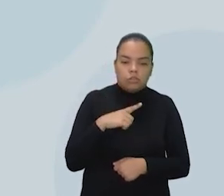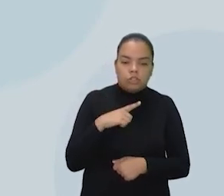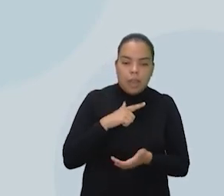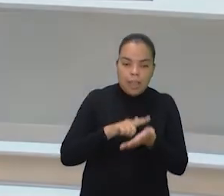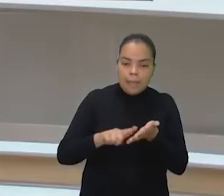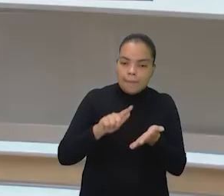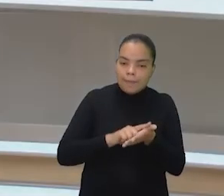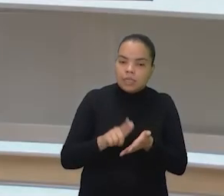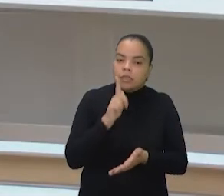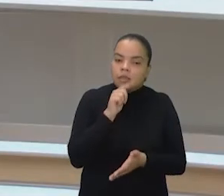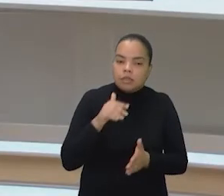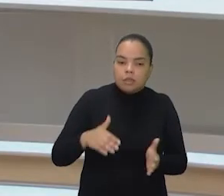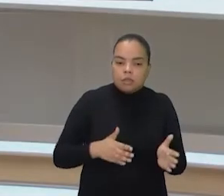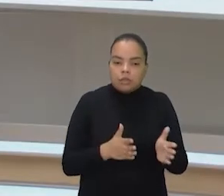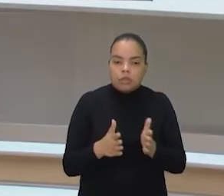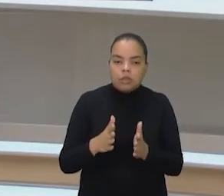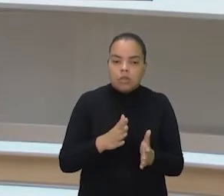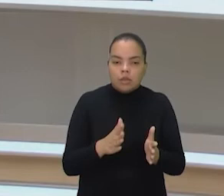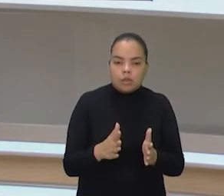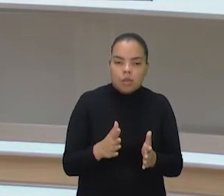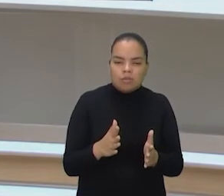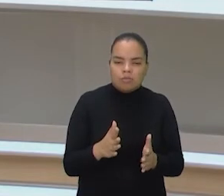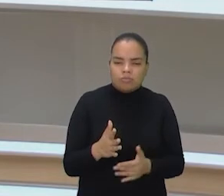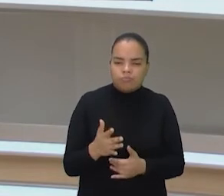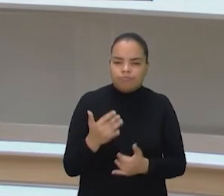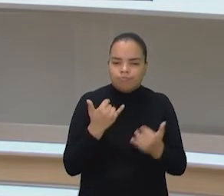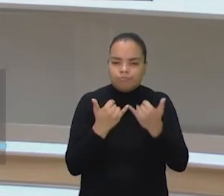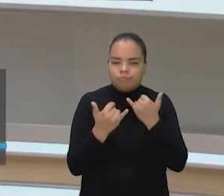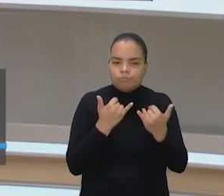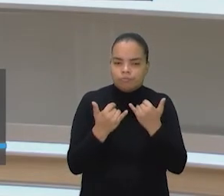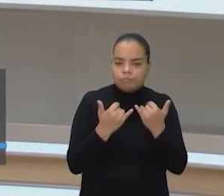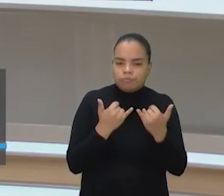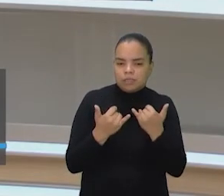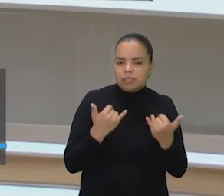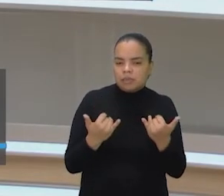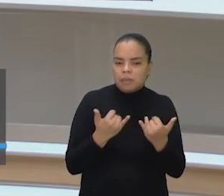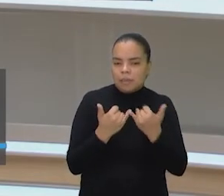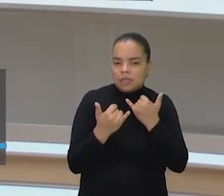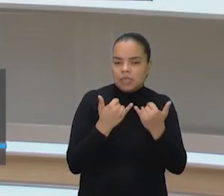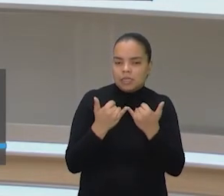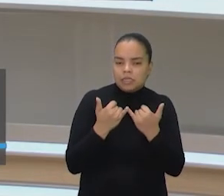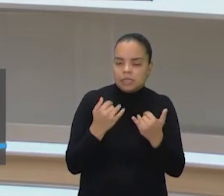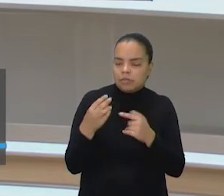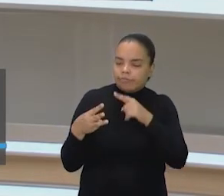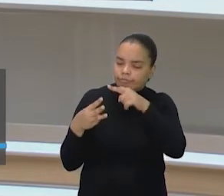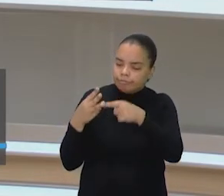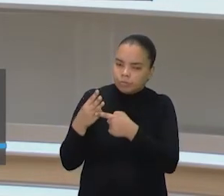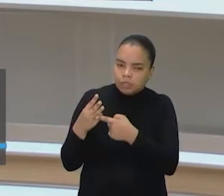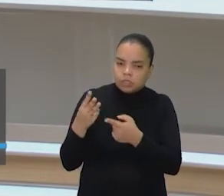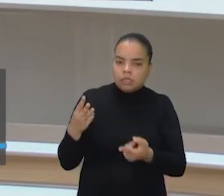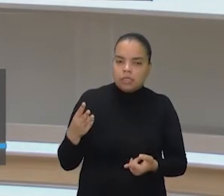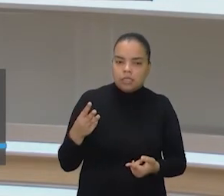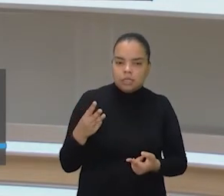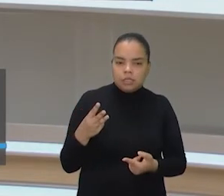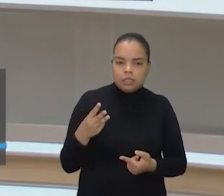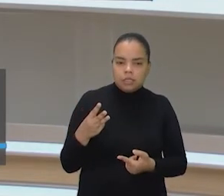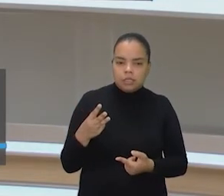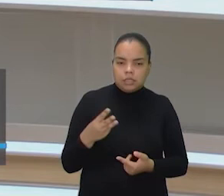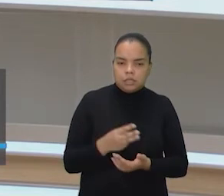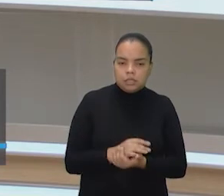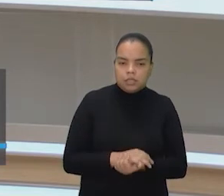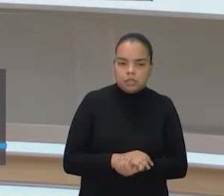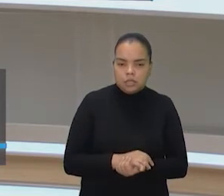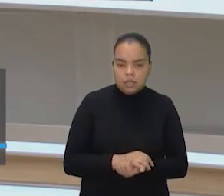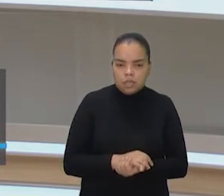Será que você consegue perceber algum padrão entre essas três coisas? O decaimento caía metade ao passar do tempo.